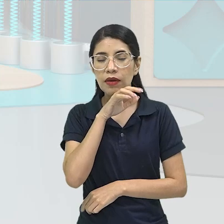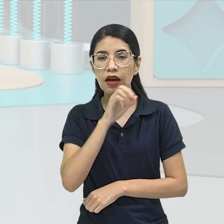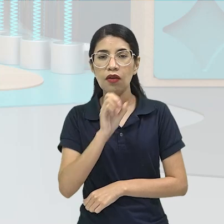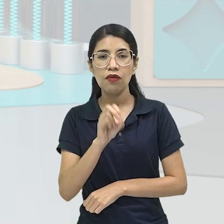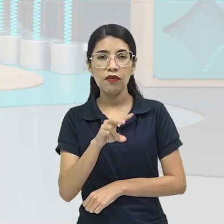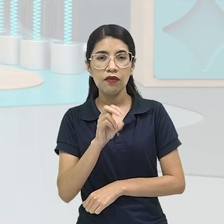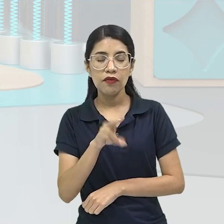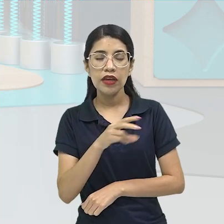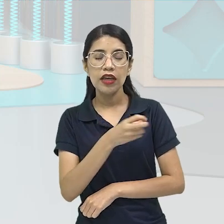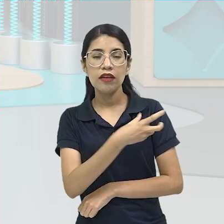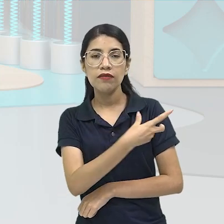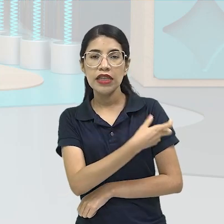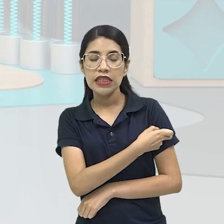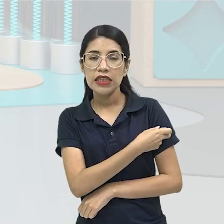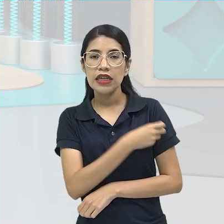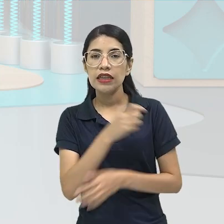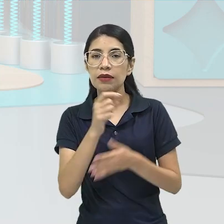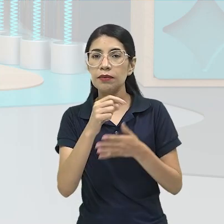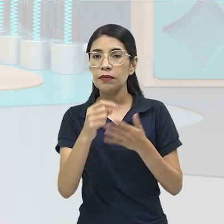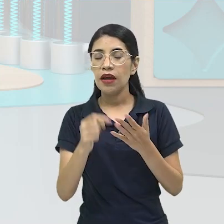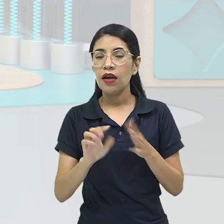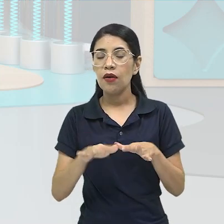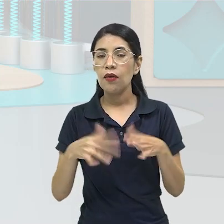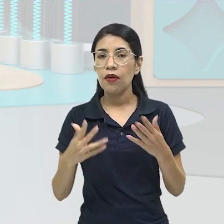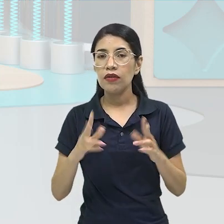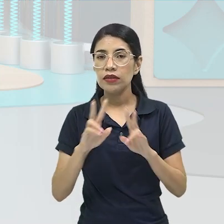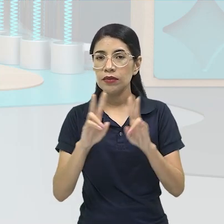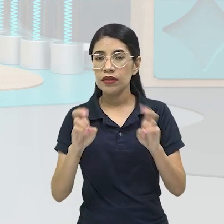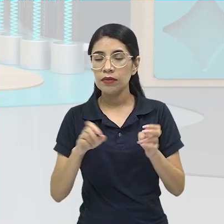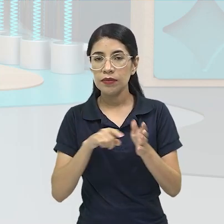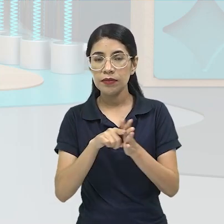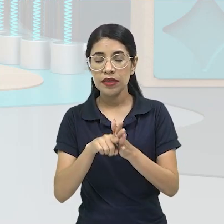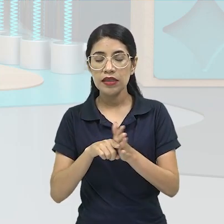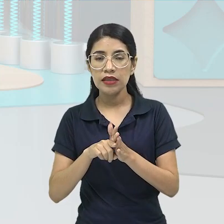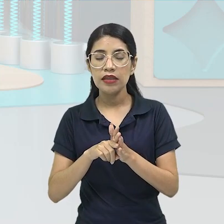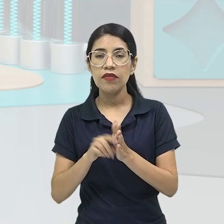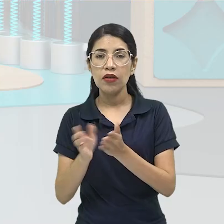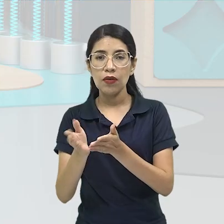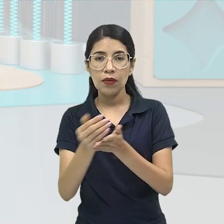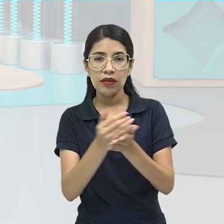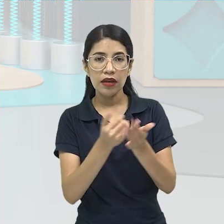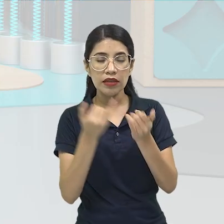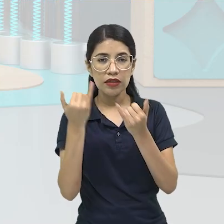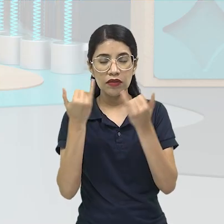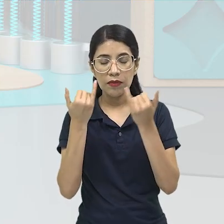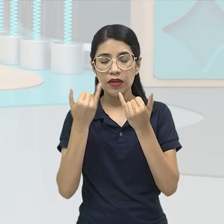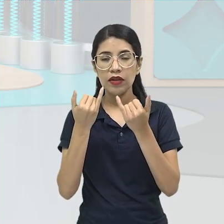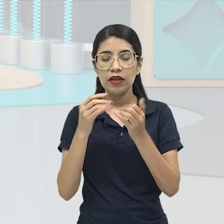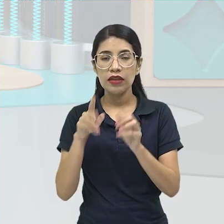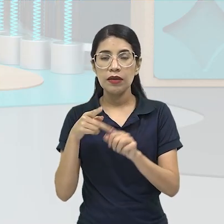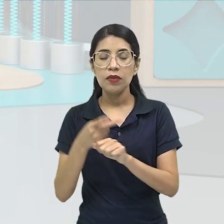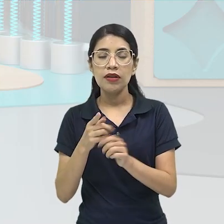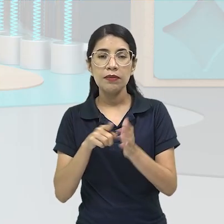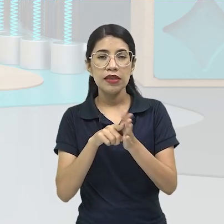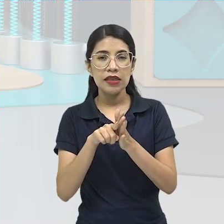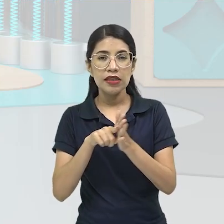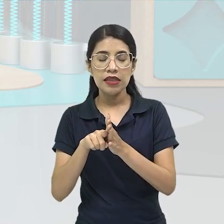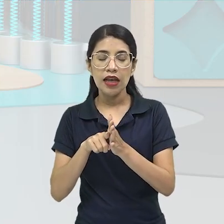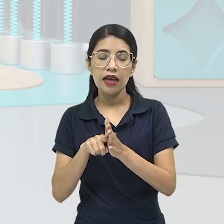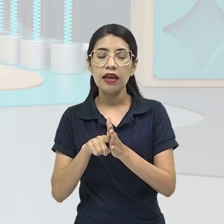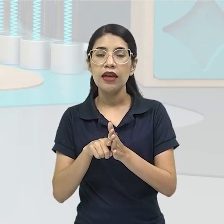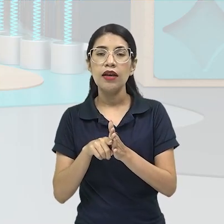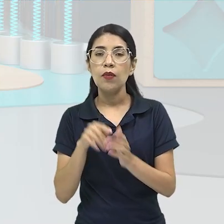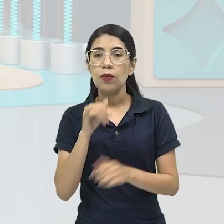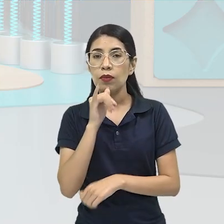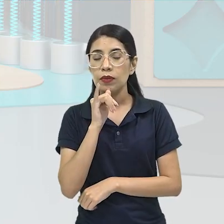ser um vírus, né? Eles primeiro vão coletar isso. Depois, eles vão ali investigar como aquele vírus, por exemplo, que a